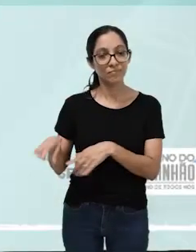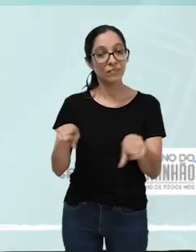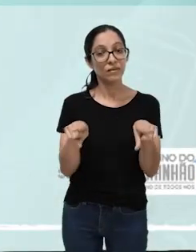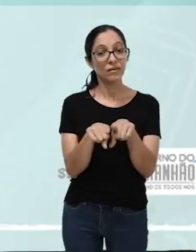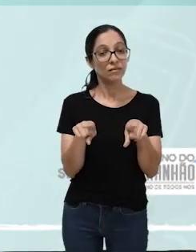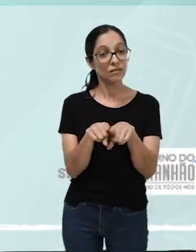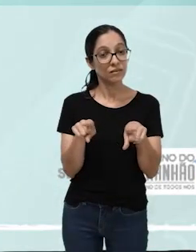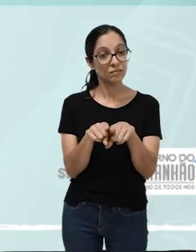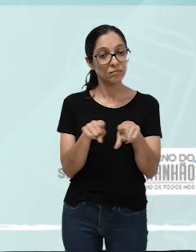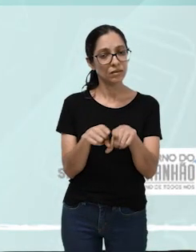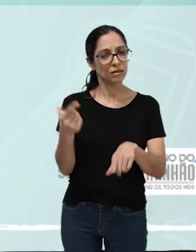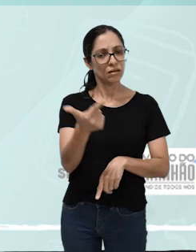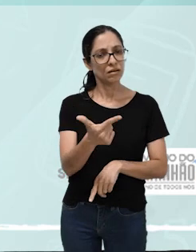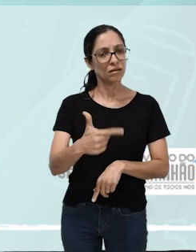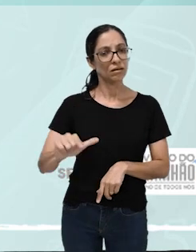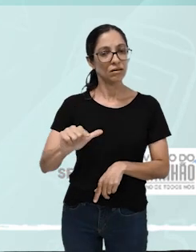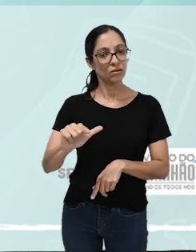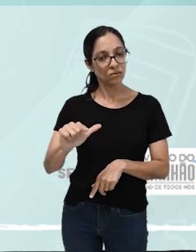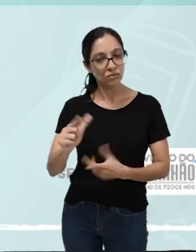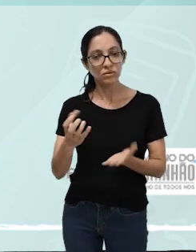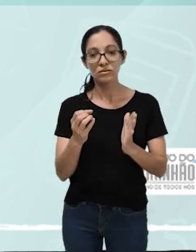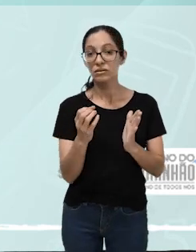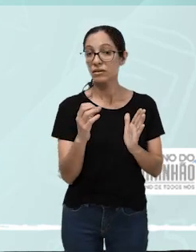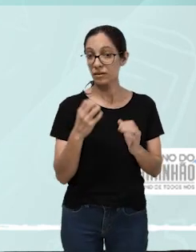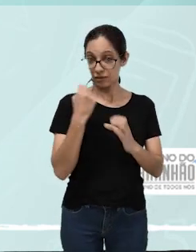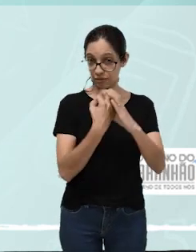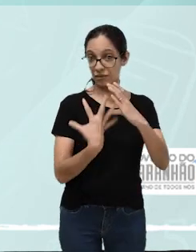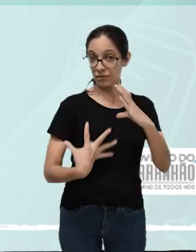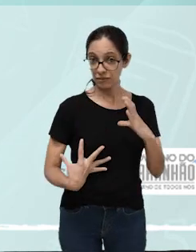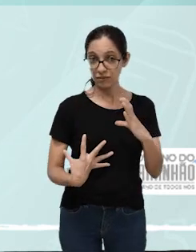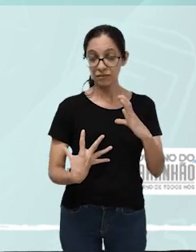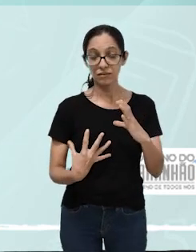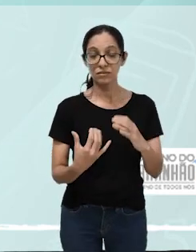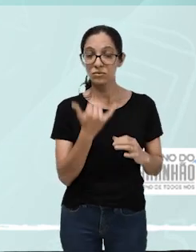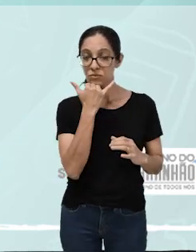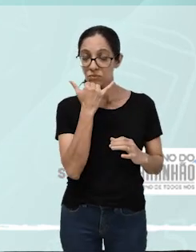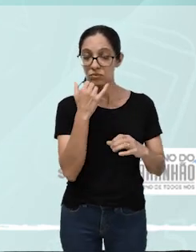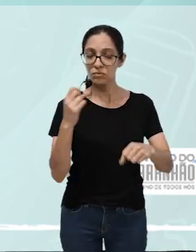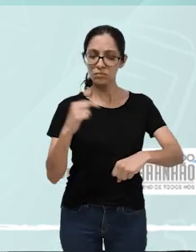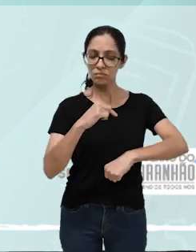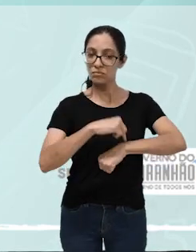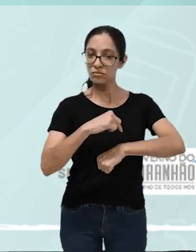também outro outro traço outro momento